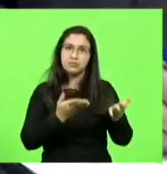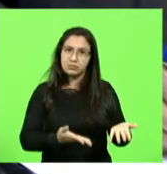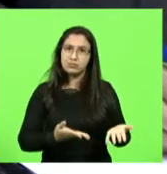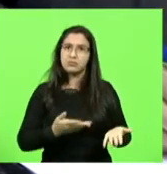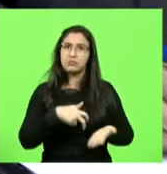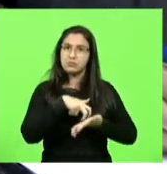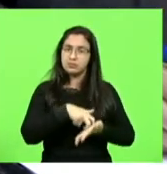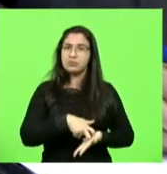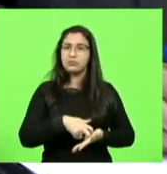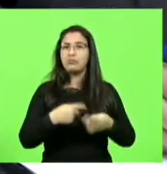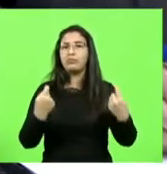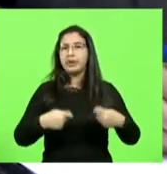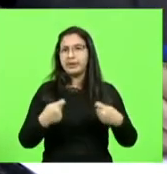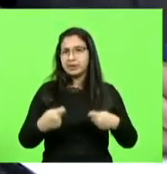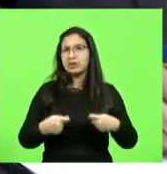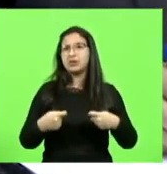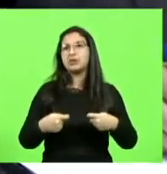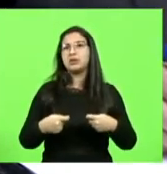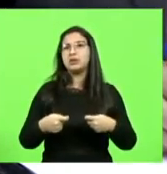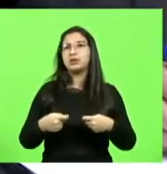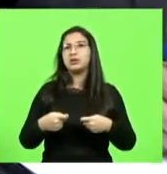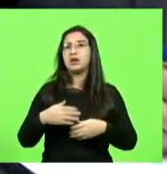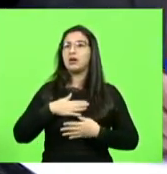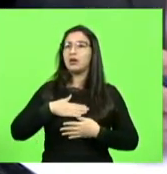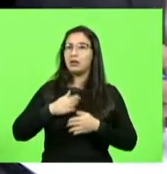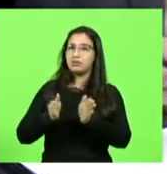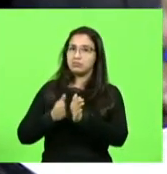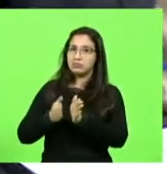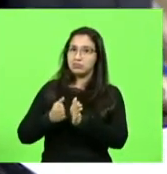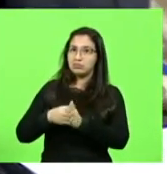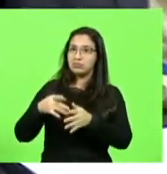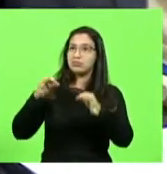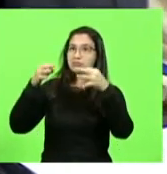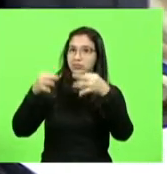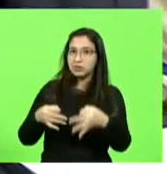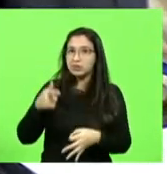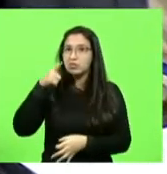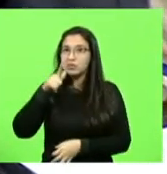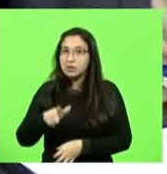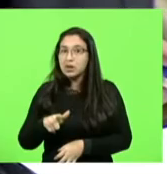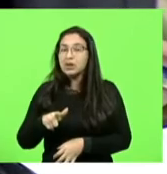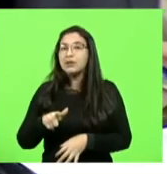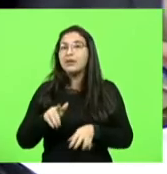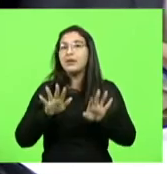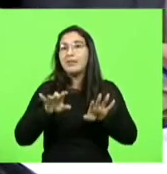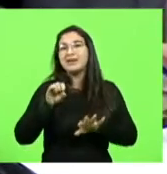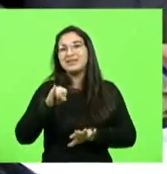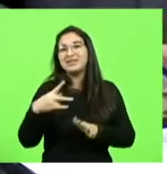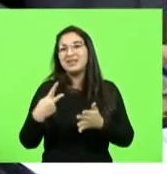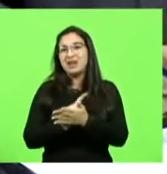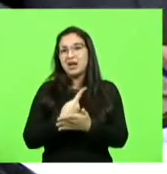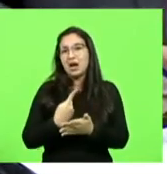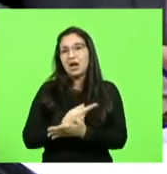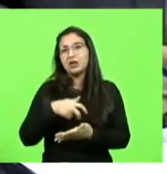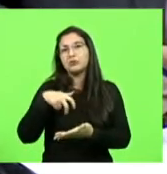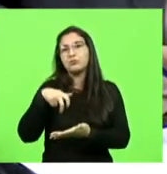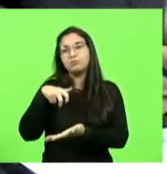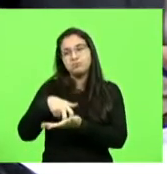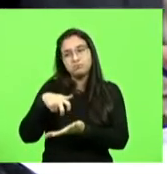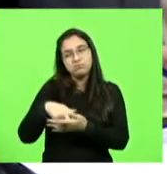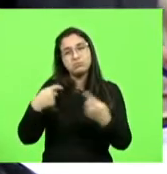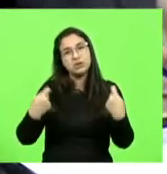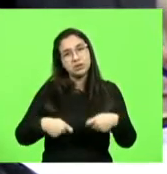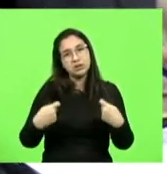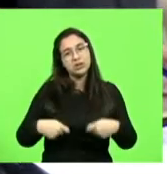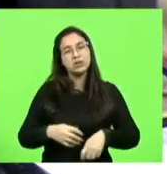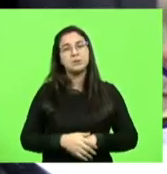para os erros e elogiar os acertos, concordo. Nós temos que ter um caminho mais equilibrado, não de tanta polarização. E quando eu falo